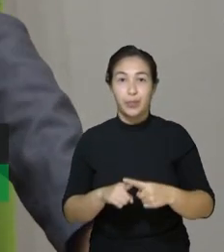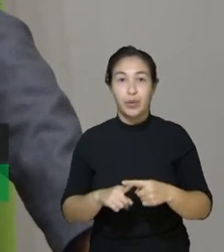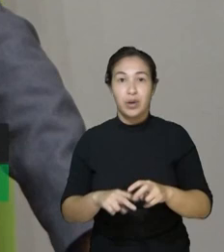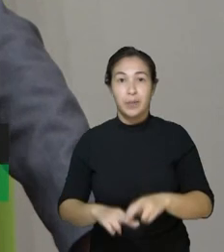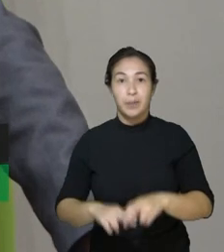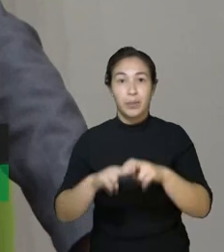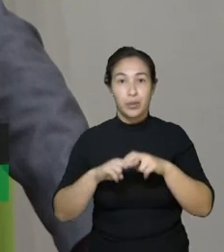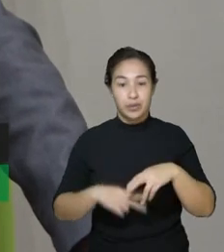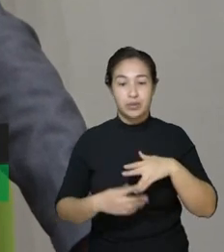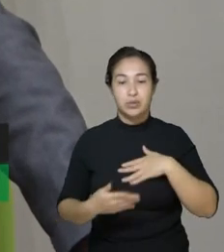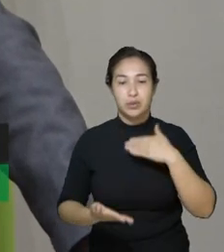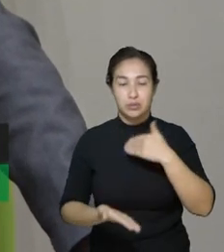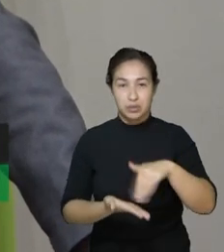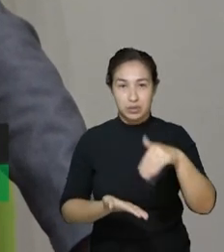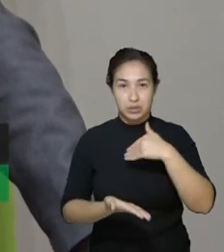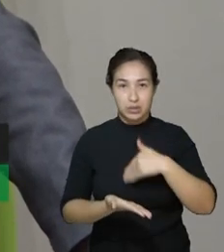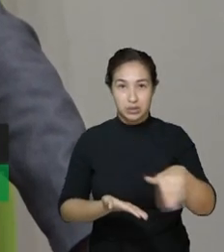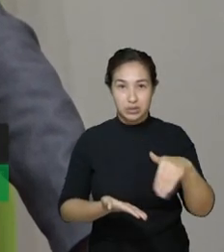fui secretário